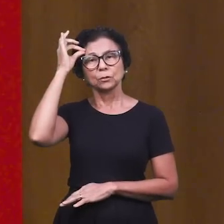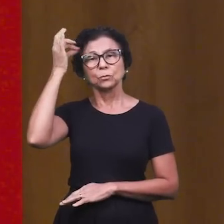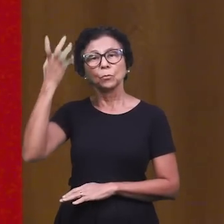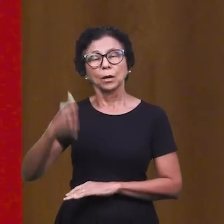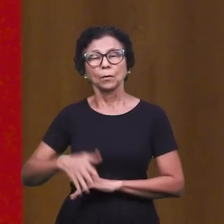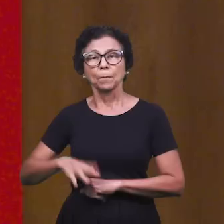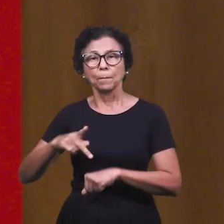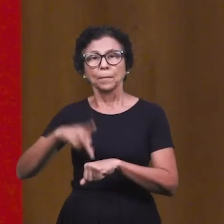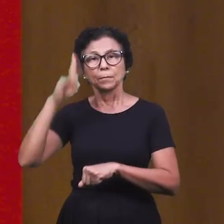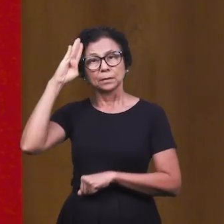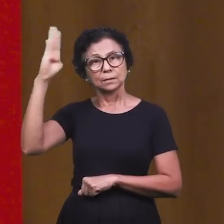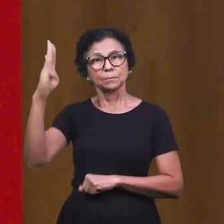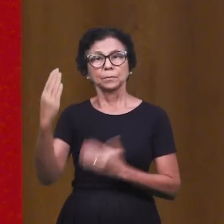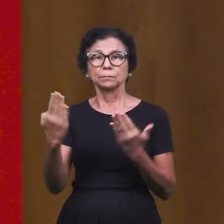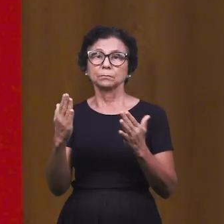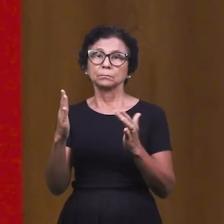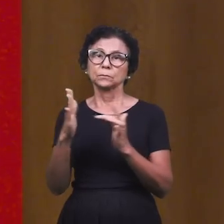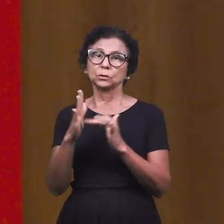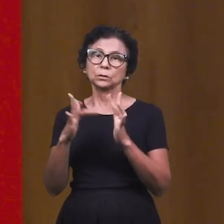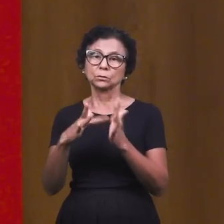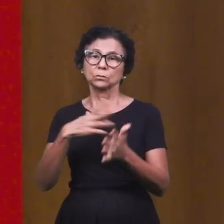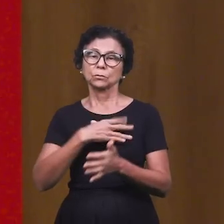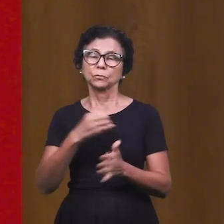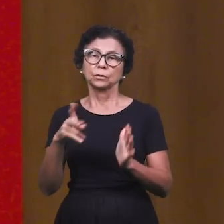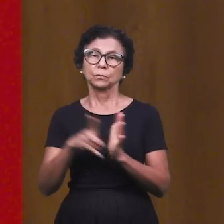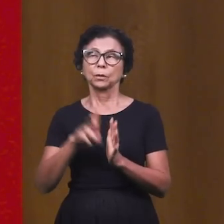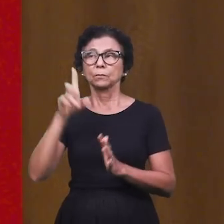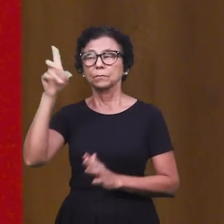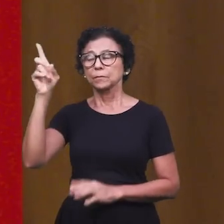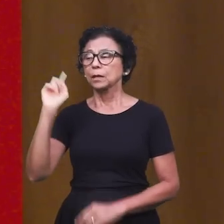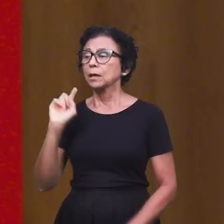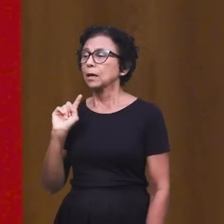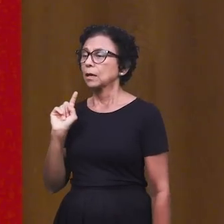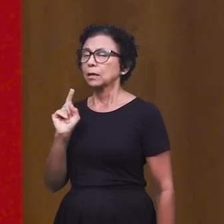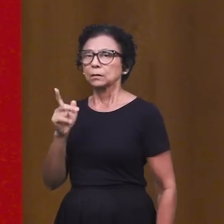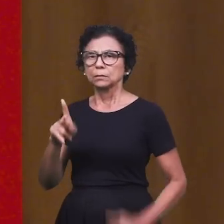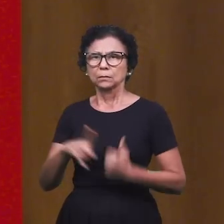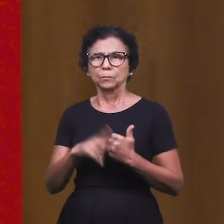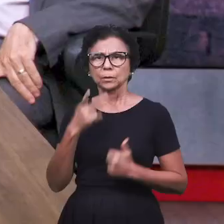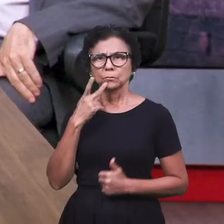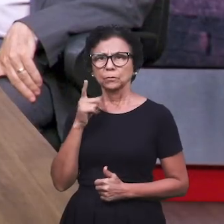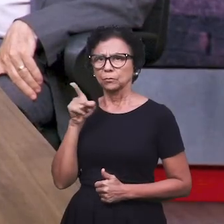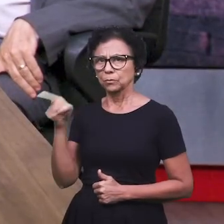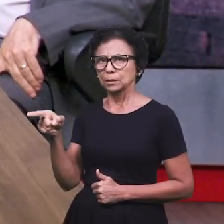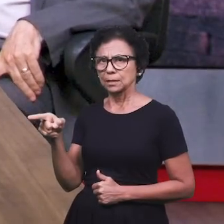Filho de Deus. Então ele teve a revelação, né? Tu és o Cristo, o Filho do Deus vivo, né?